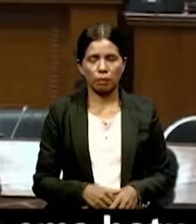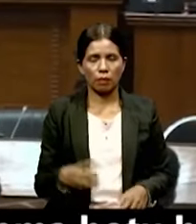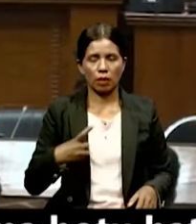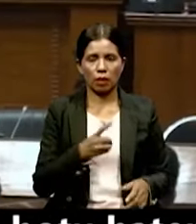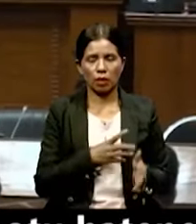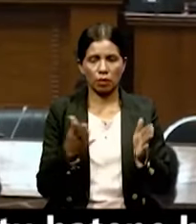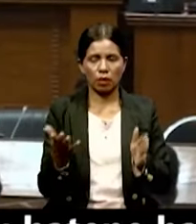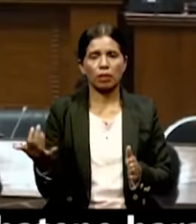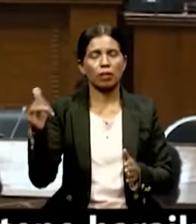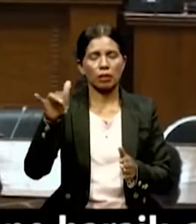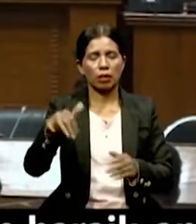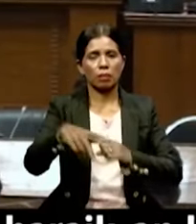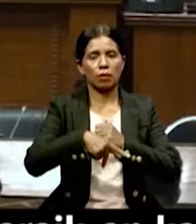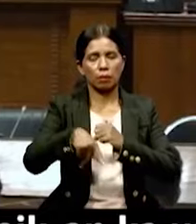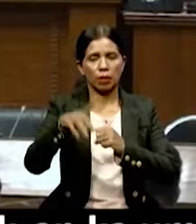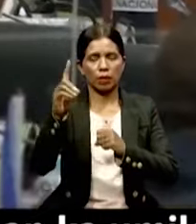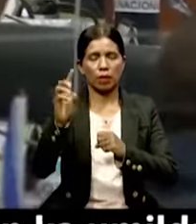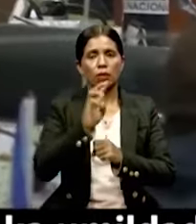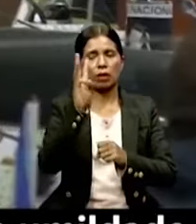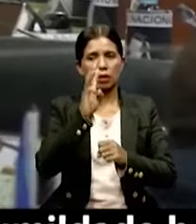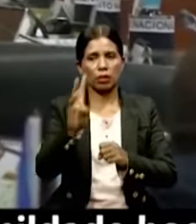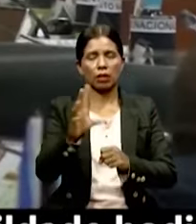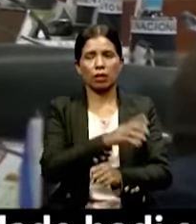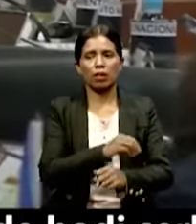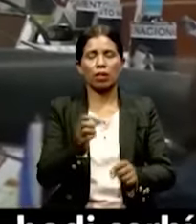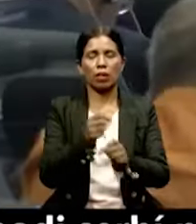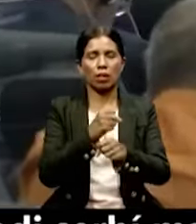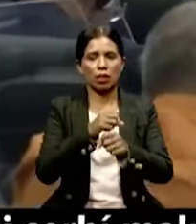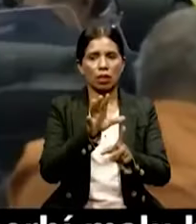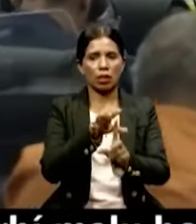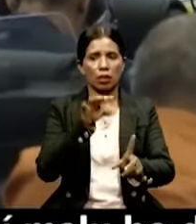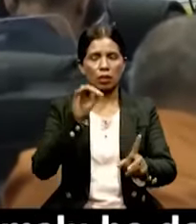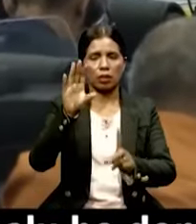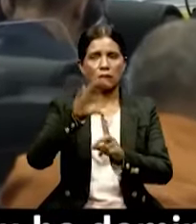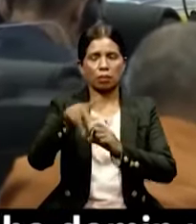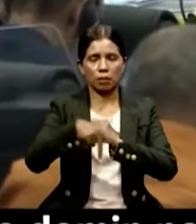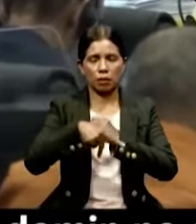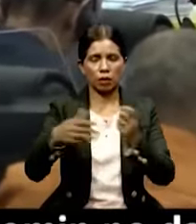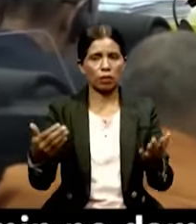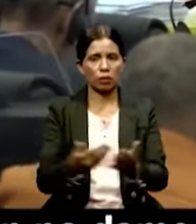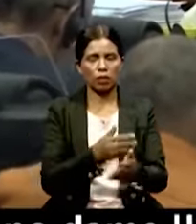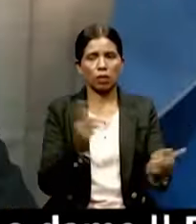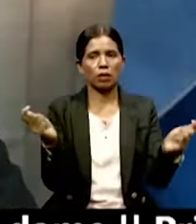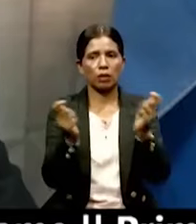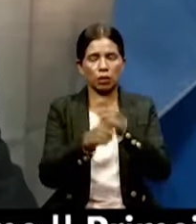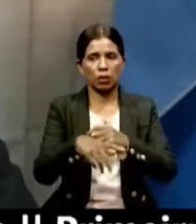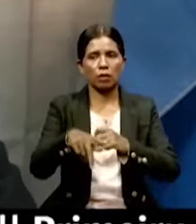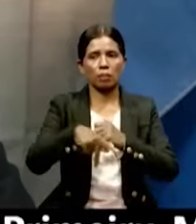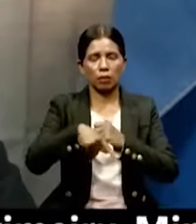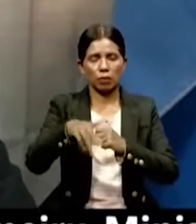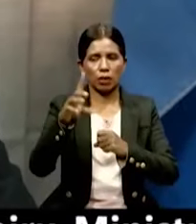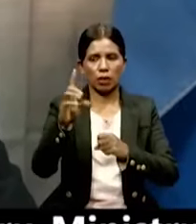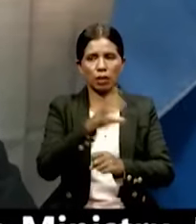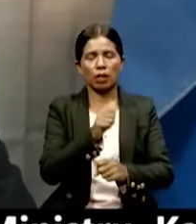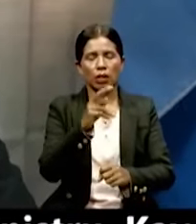Deputado sire he bancada PD kuarta ne demokratikamente halo elisau ba sefi bancada fong ore substitui e sefi bancada PD Antonio